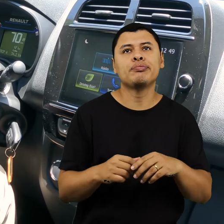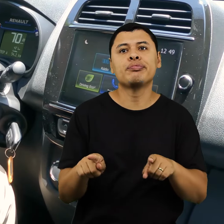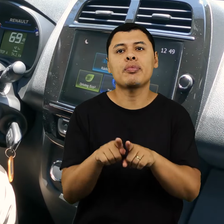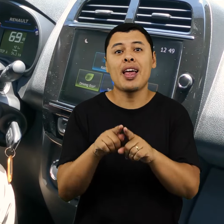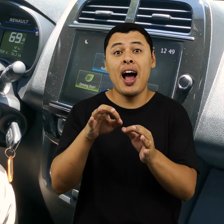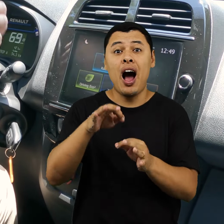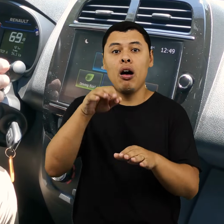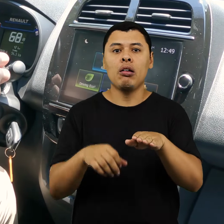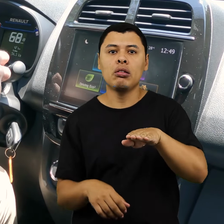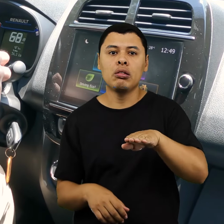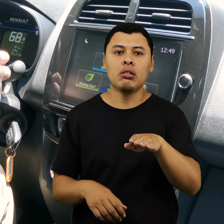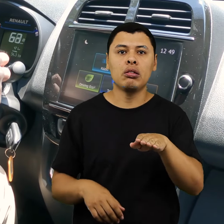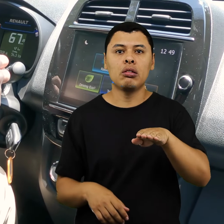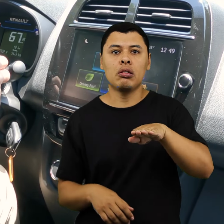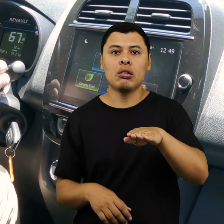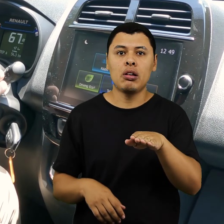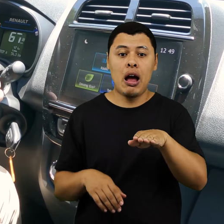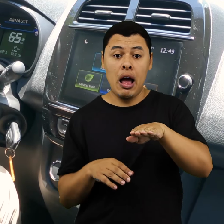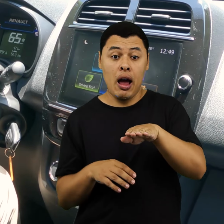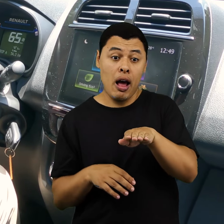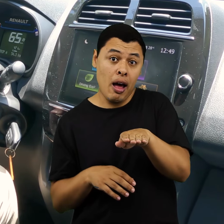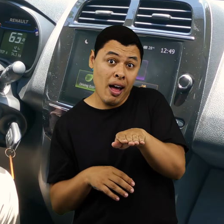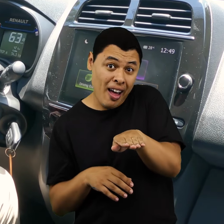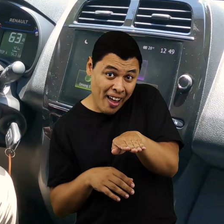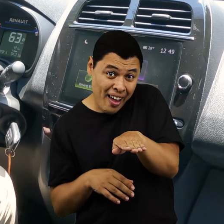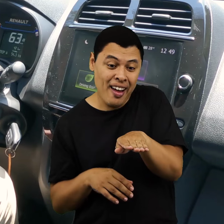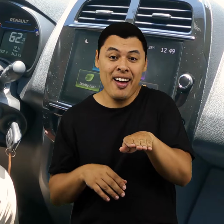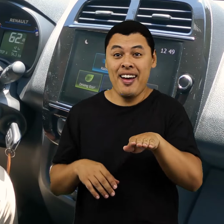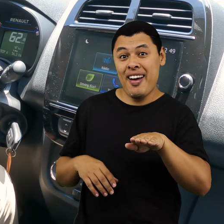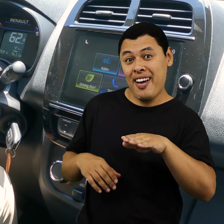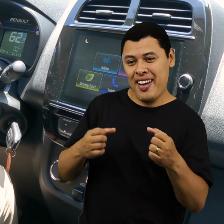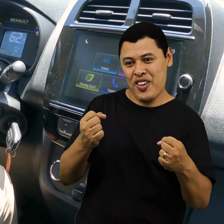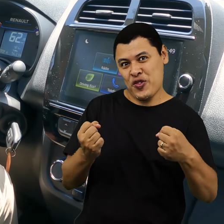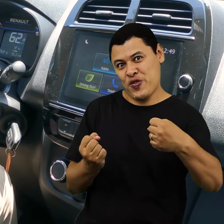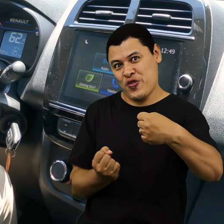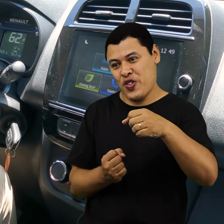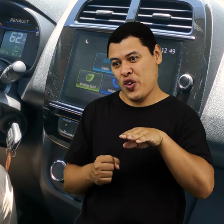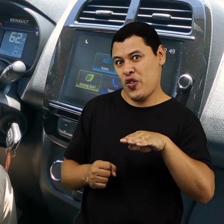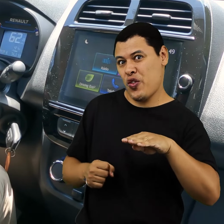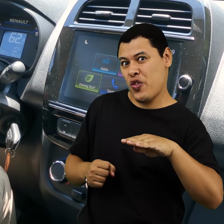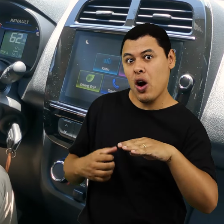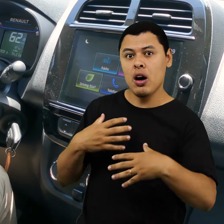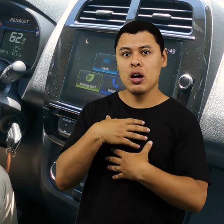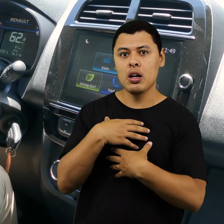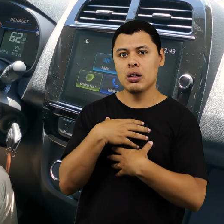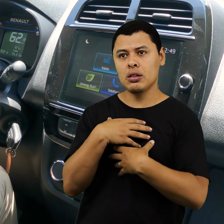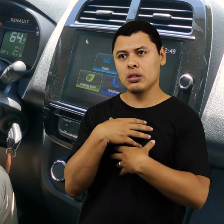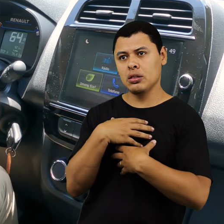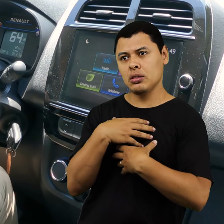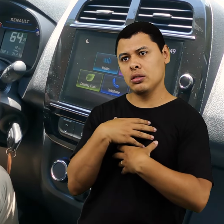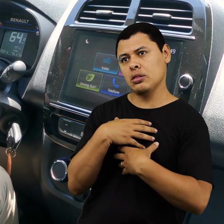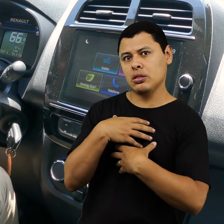então ele balança mais, né, em curvas. Apesar da rolagem não ser tão acentuada, você sente no corpo, né? Ou seja,